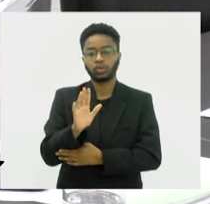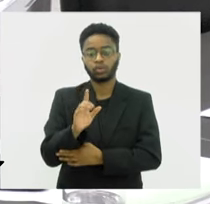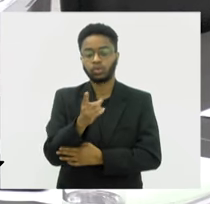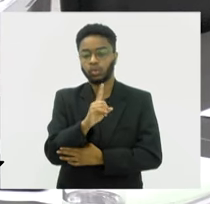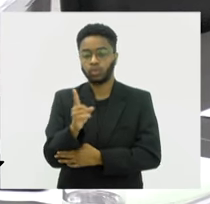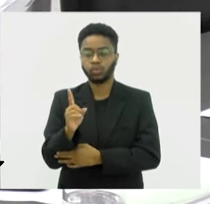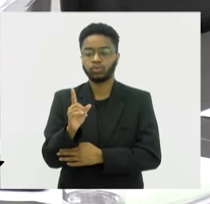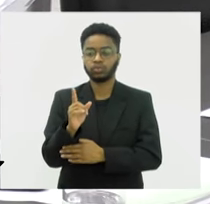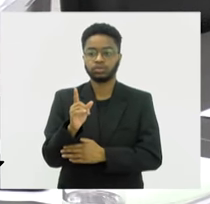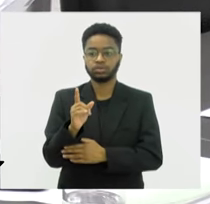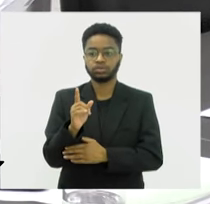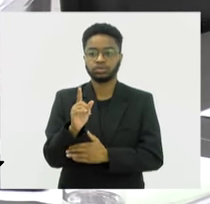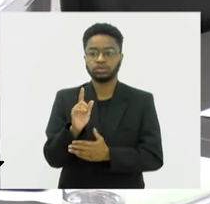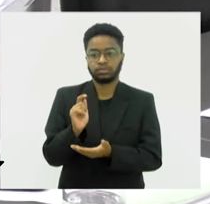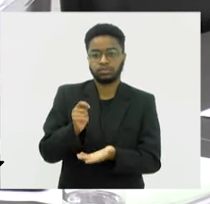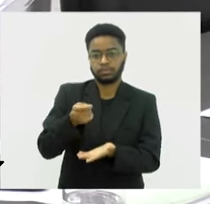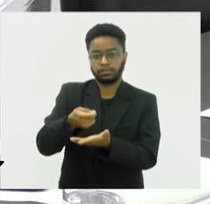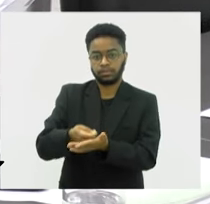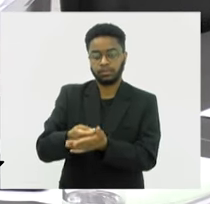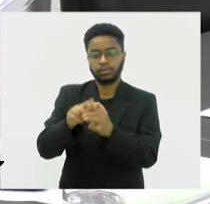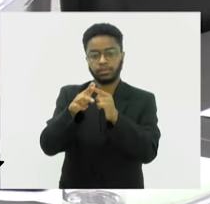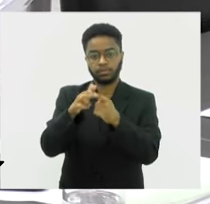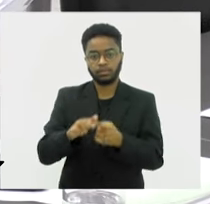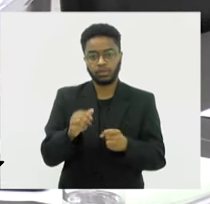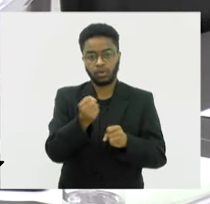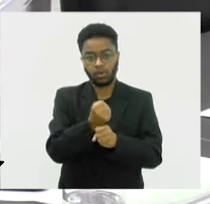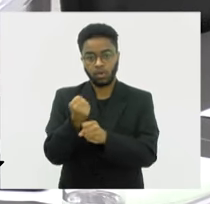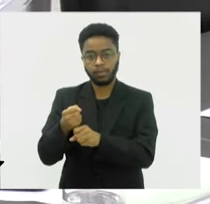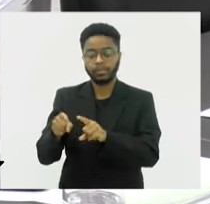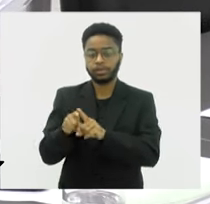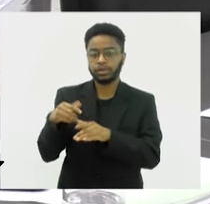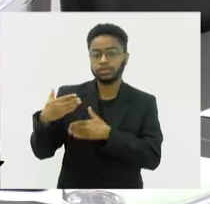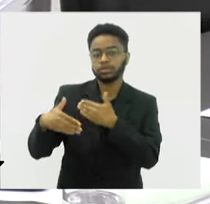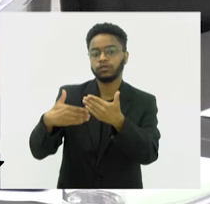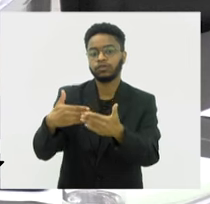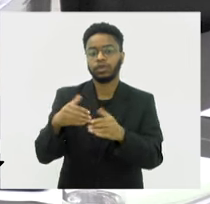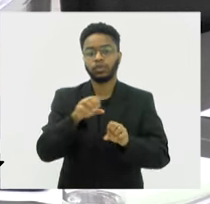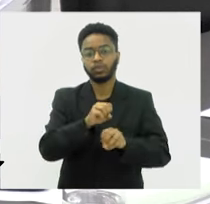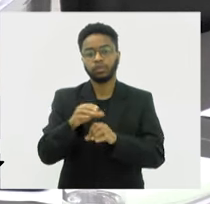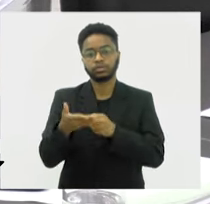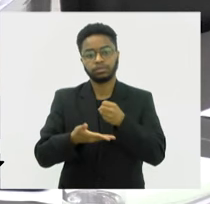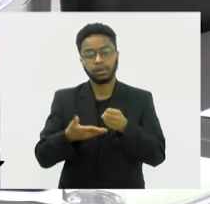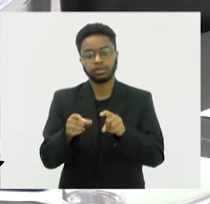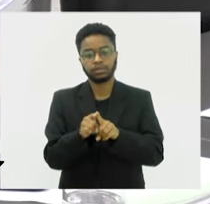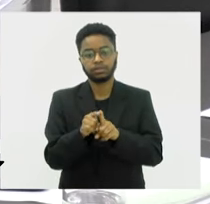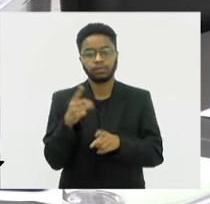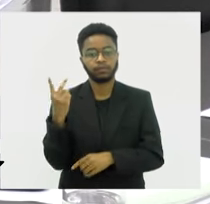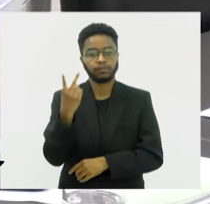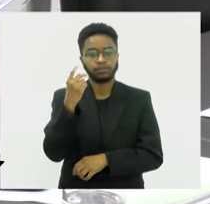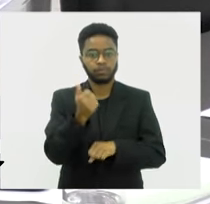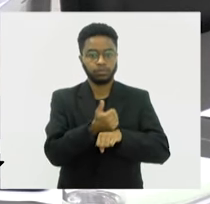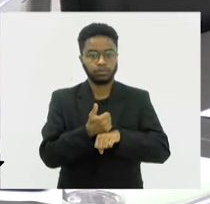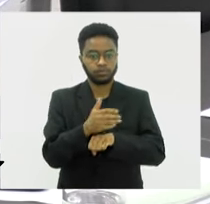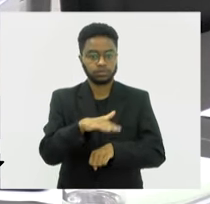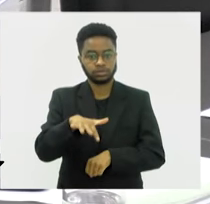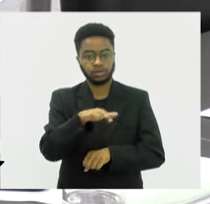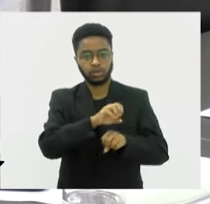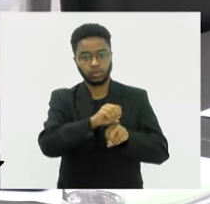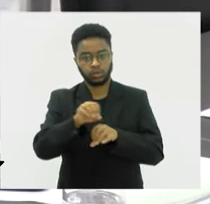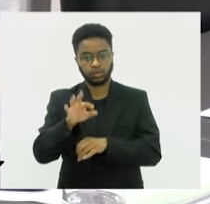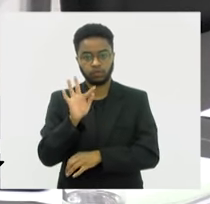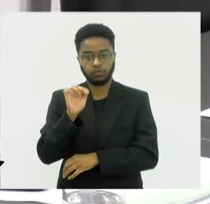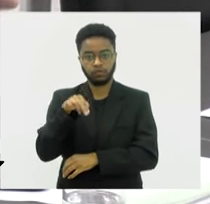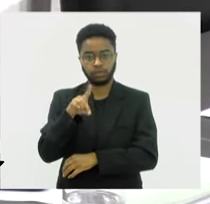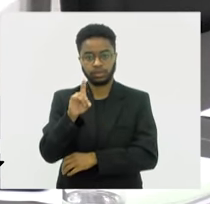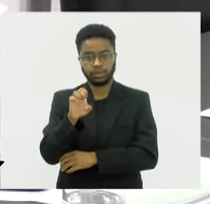arrecadação do Fundo de Manutenção e Desenvolvimento da Educação Básica e de Valorização dos Profissionais da Educação Fundeb